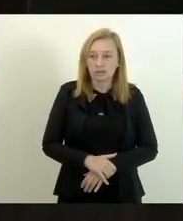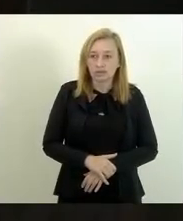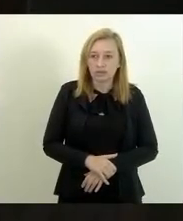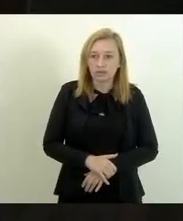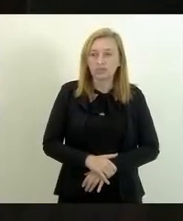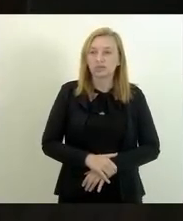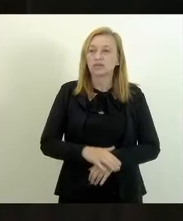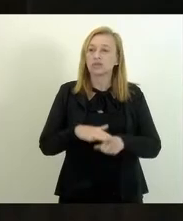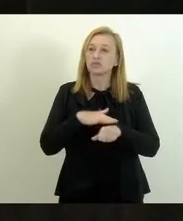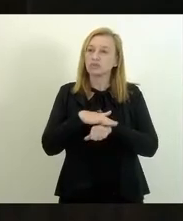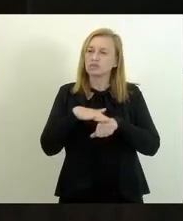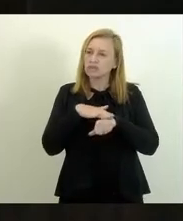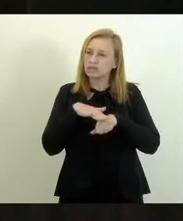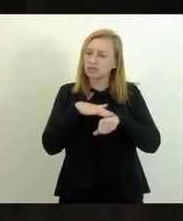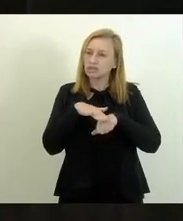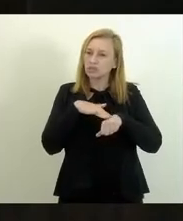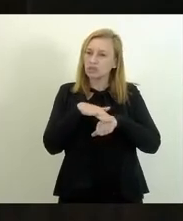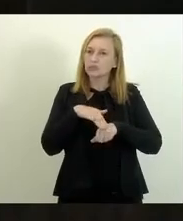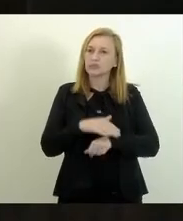nós tivemos